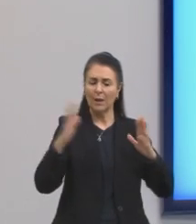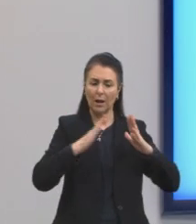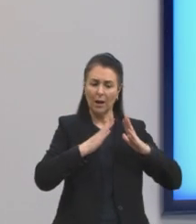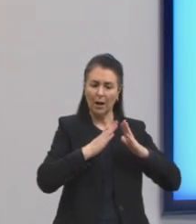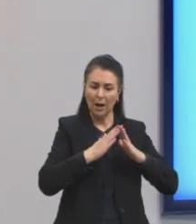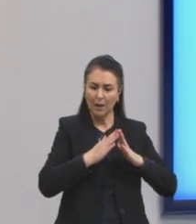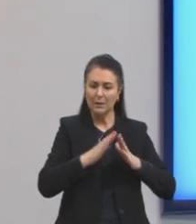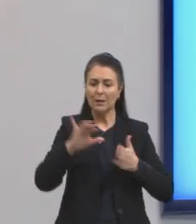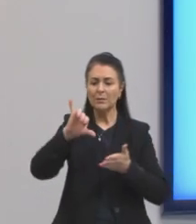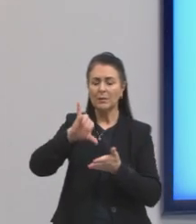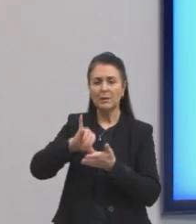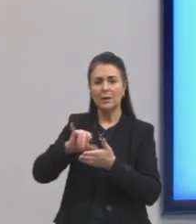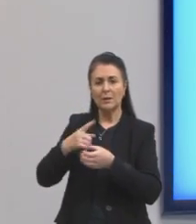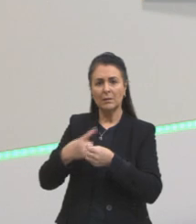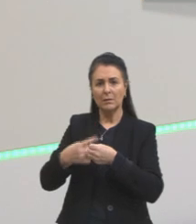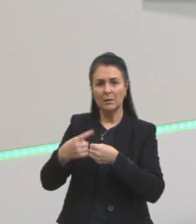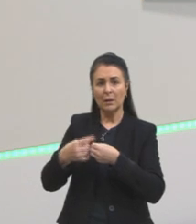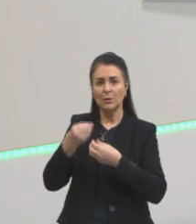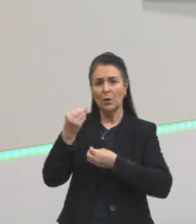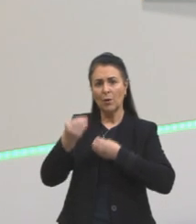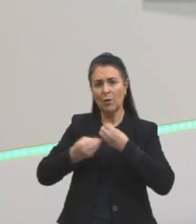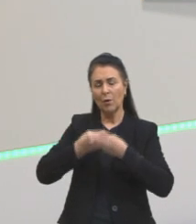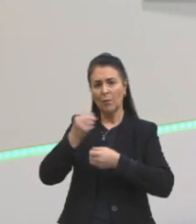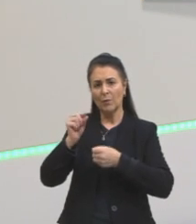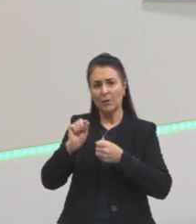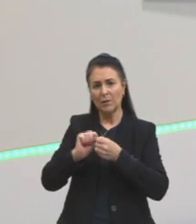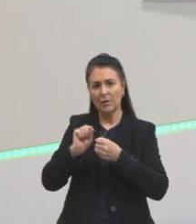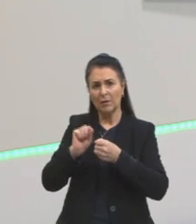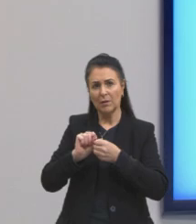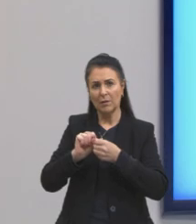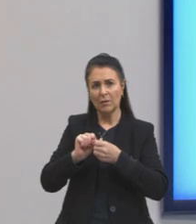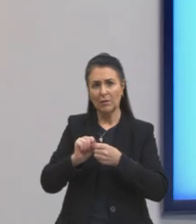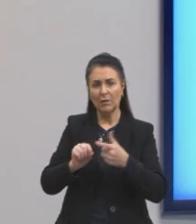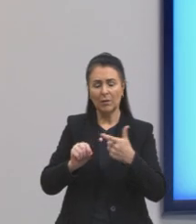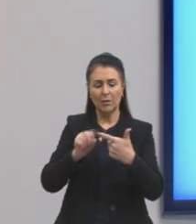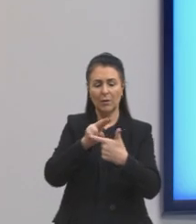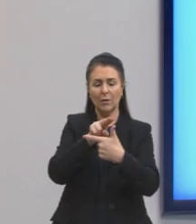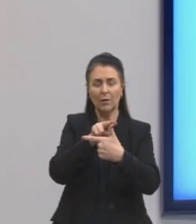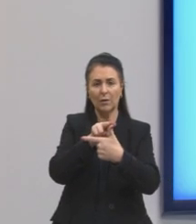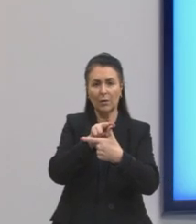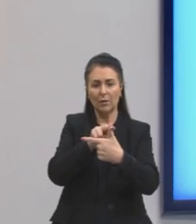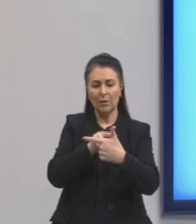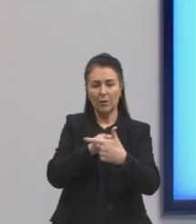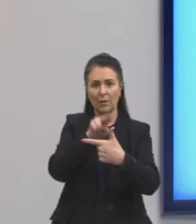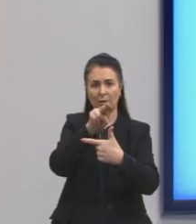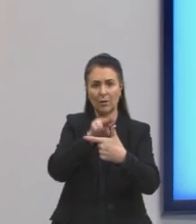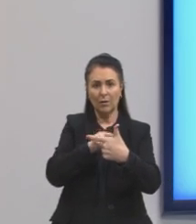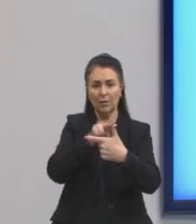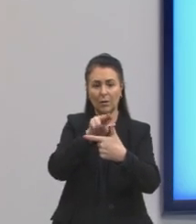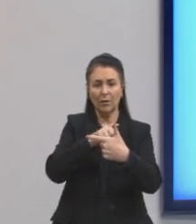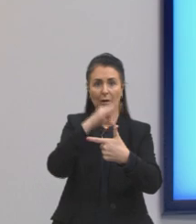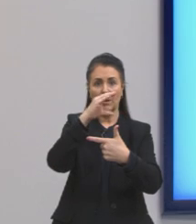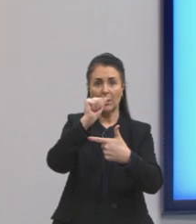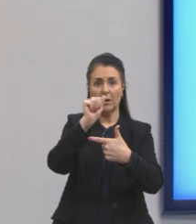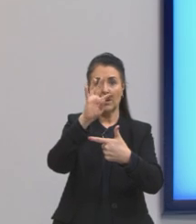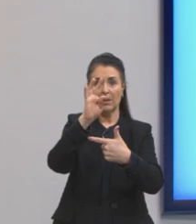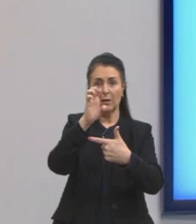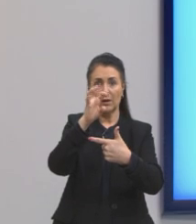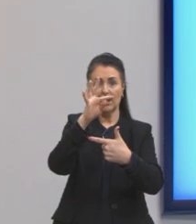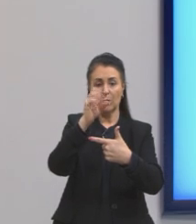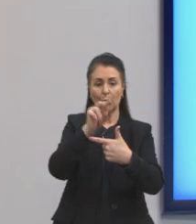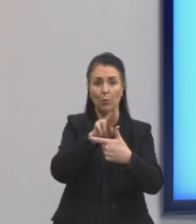até o centro como que a gente faz isso a gente passar nesse cateto aqui vou falar chamar te chamar de cateto cateto um pode ser